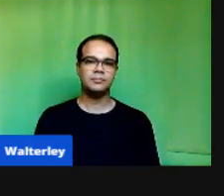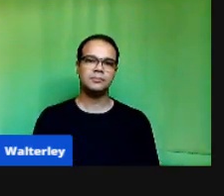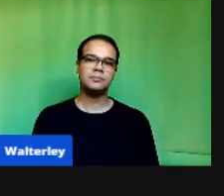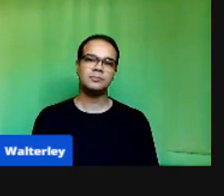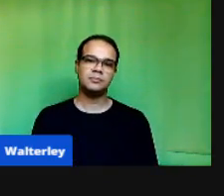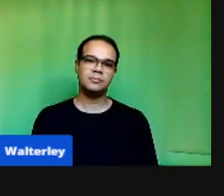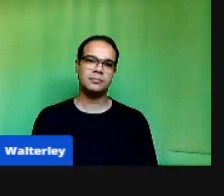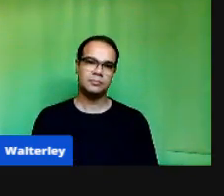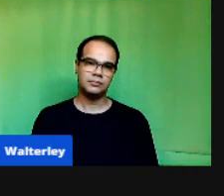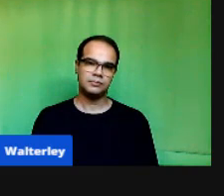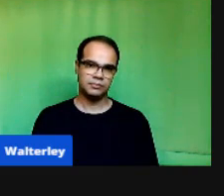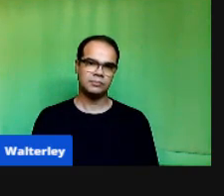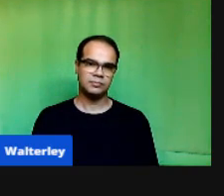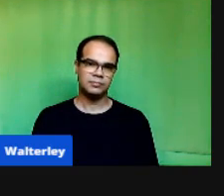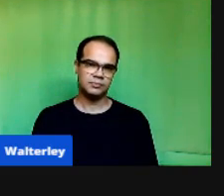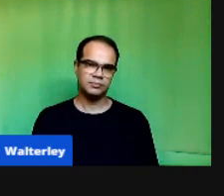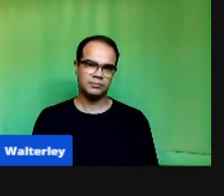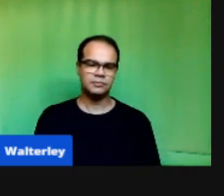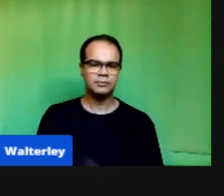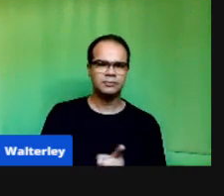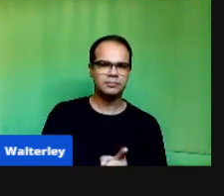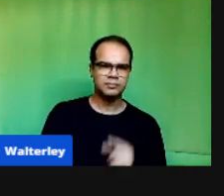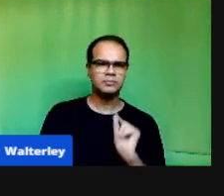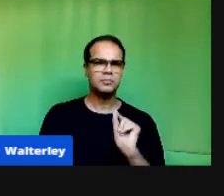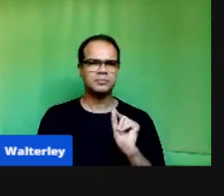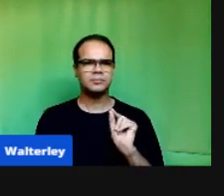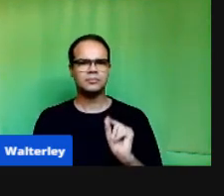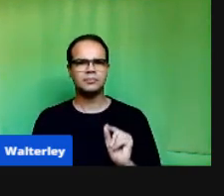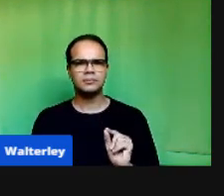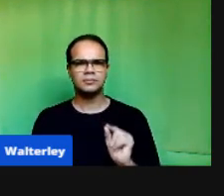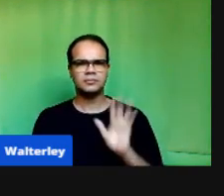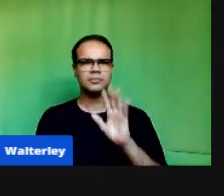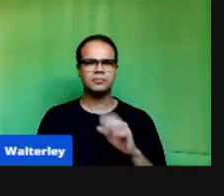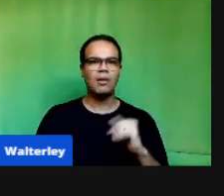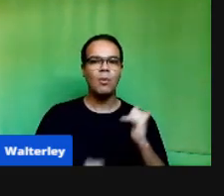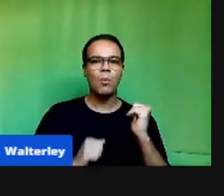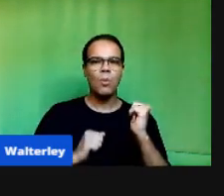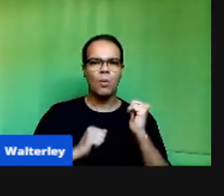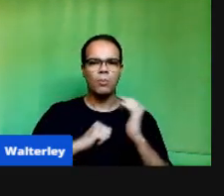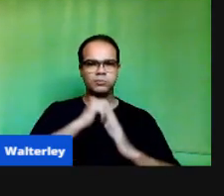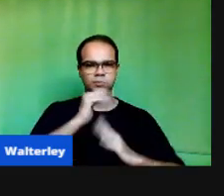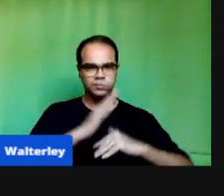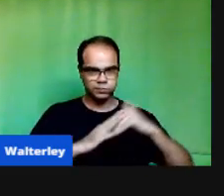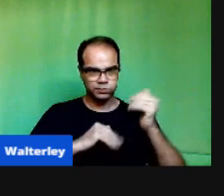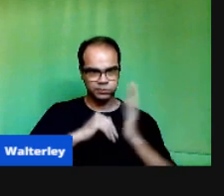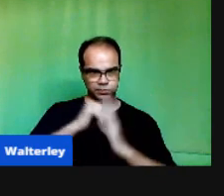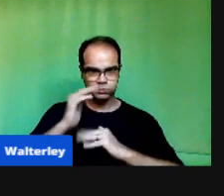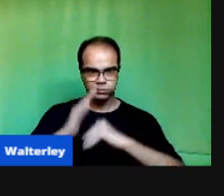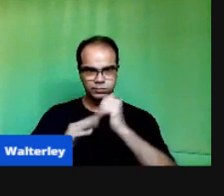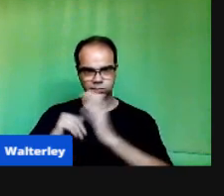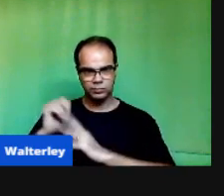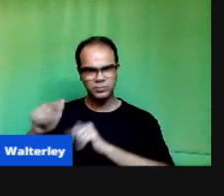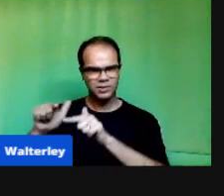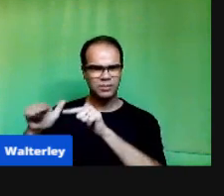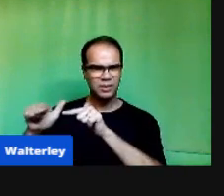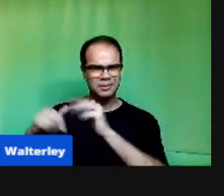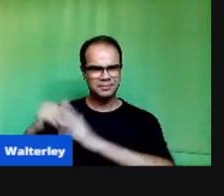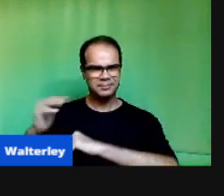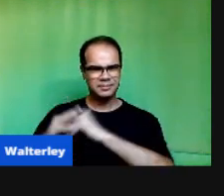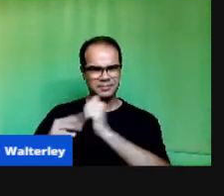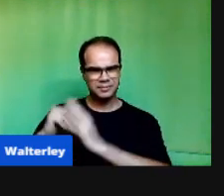e contribuição com o mundo. Na parte profissional, ali embaixo, do canto direito, né?